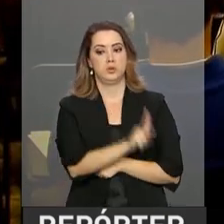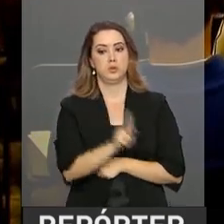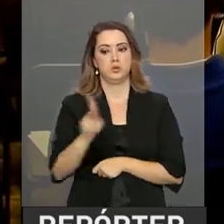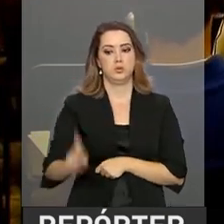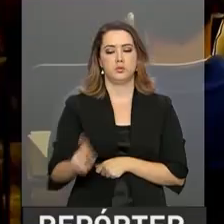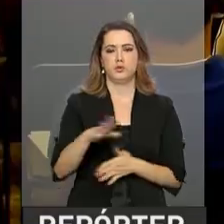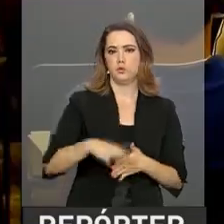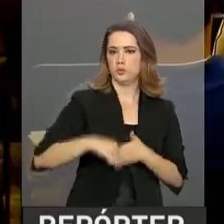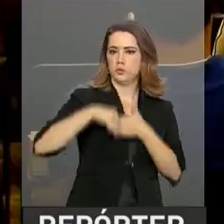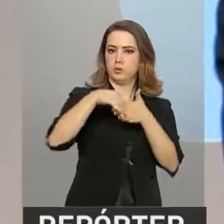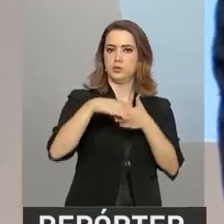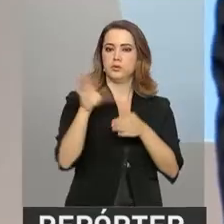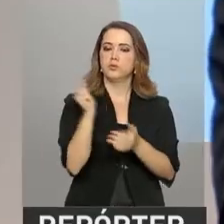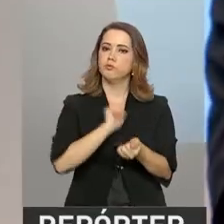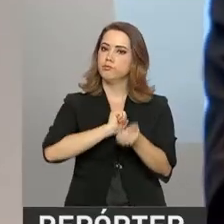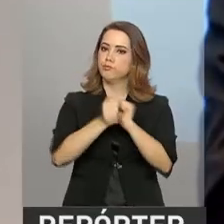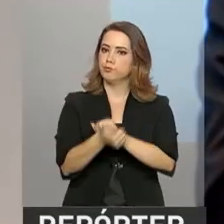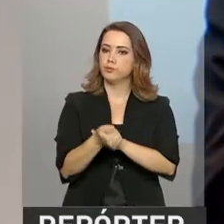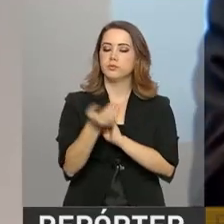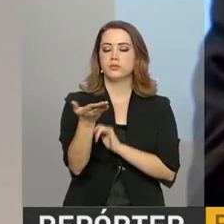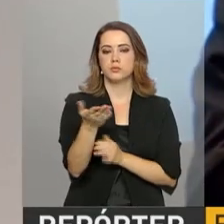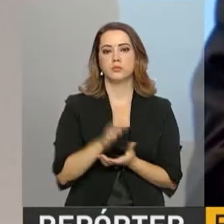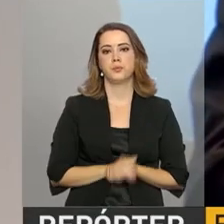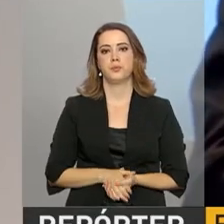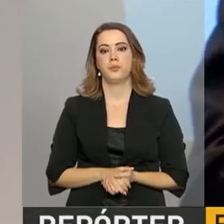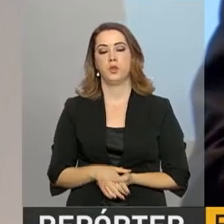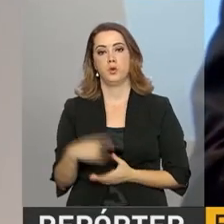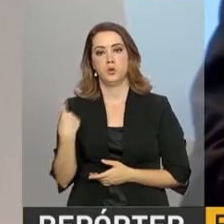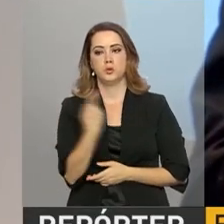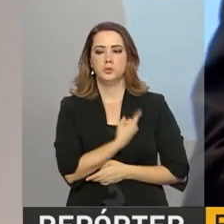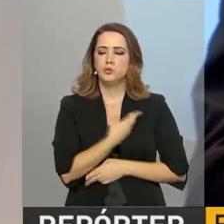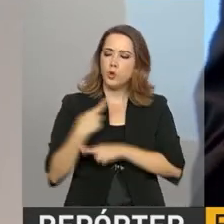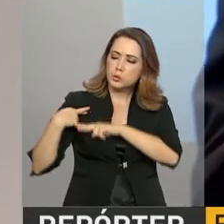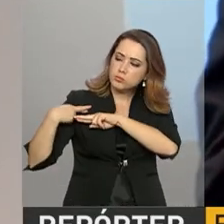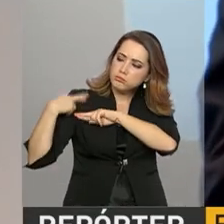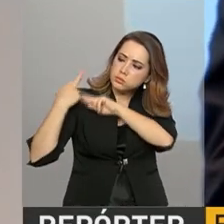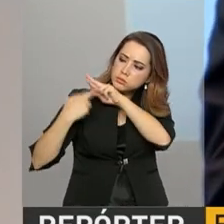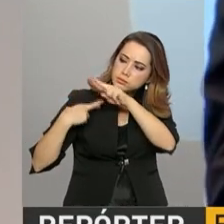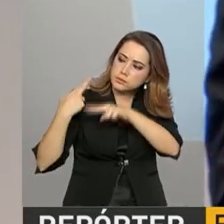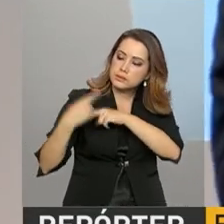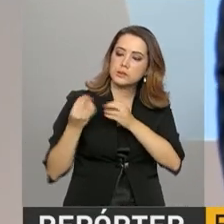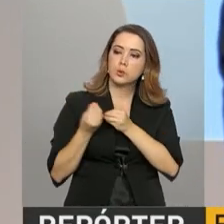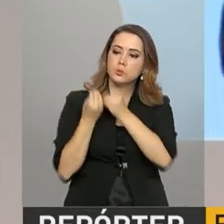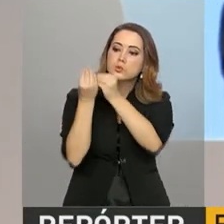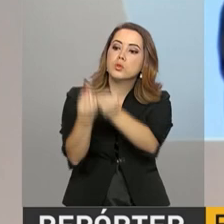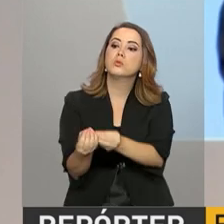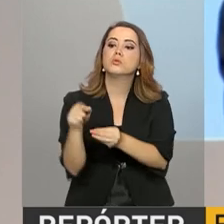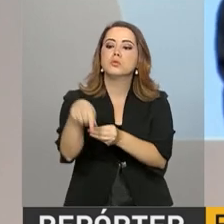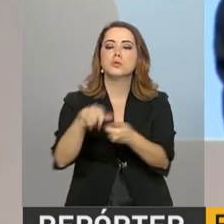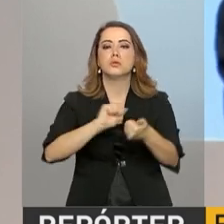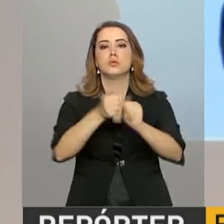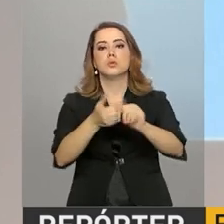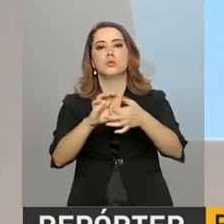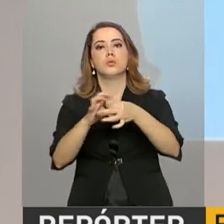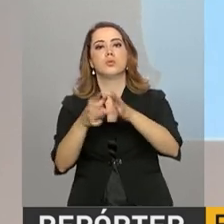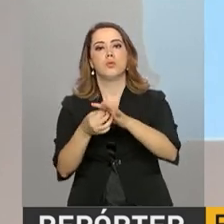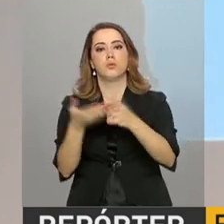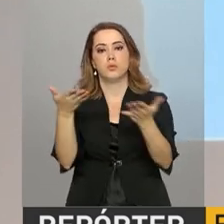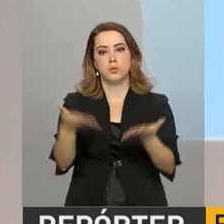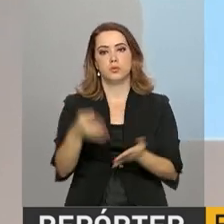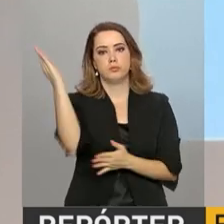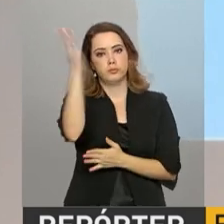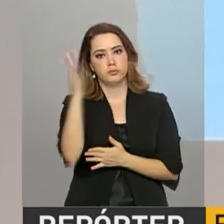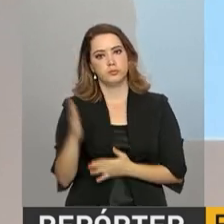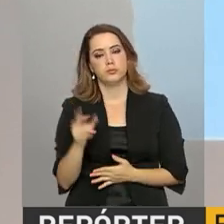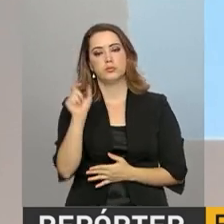e líderes do esporte. Um dos grandes legados que nós podemos deixar para as Olimpíadas do